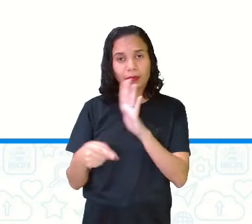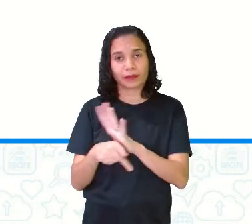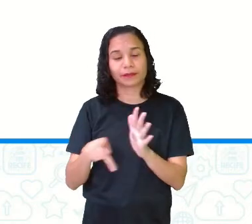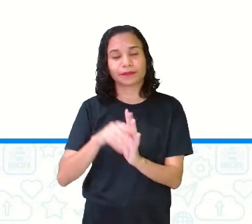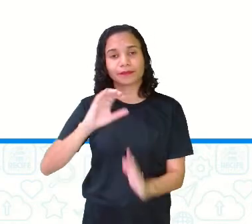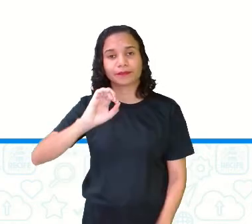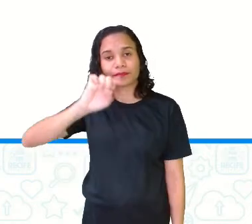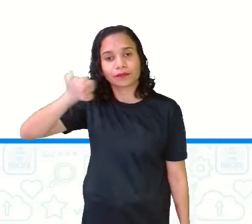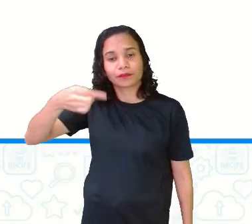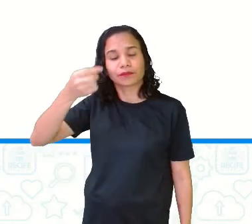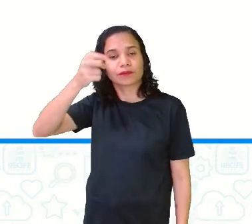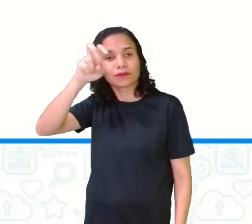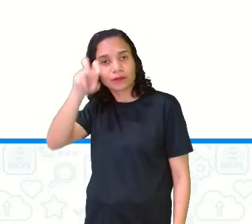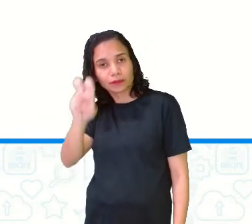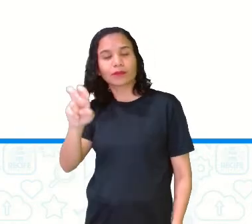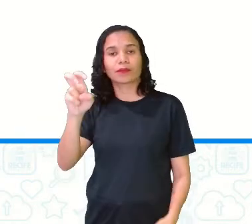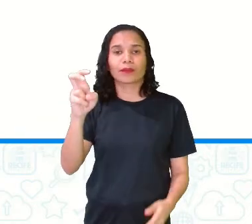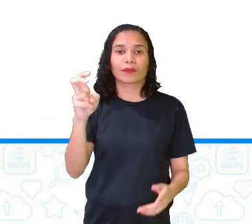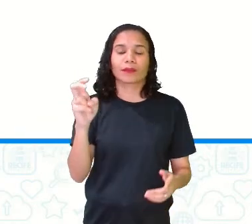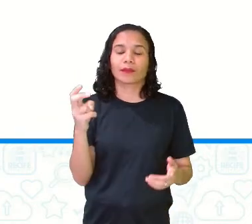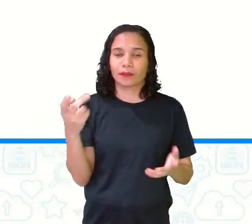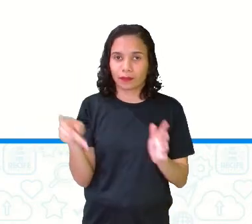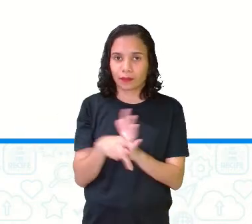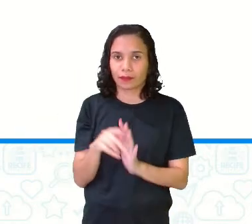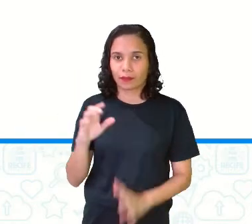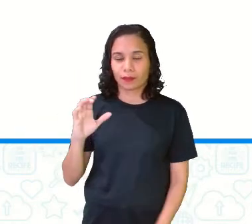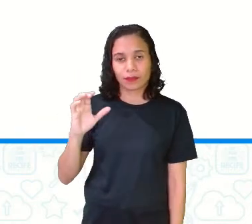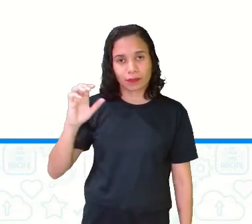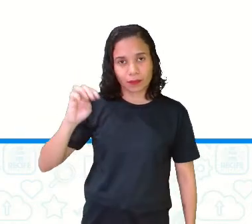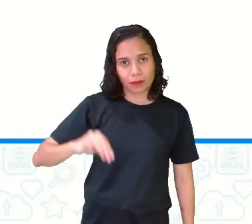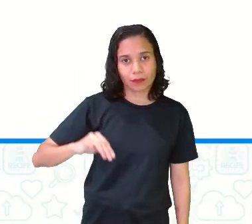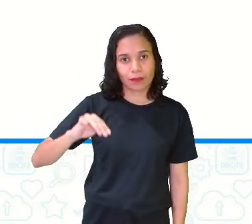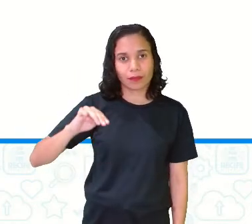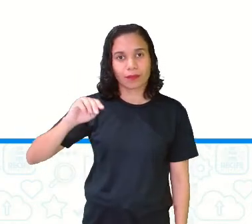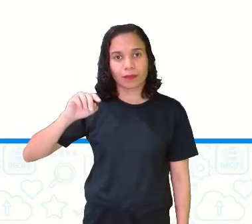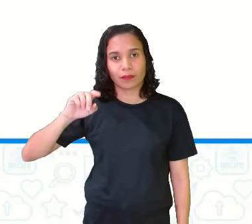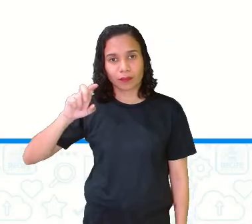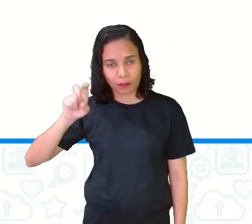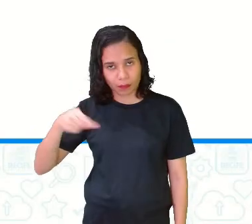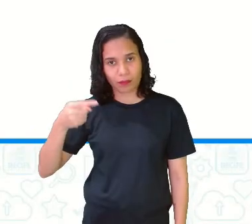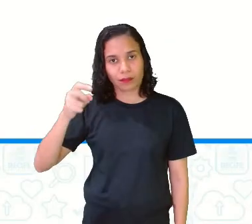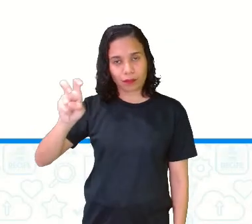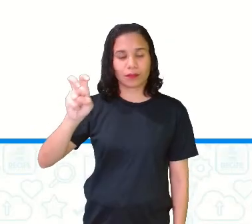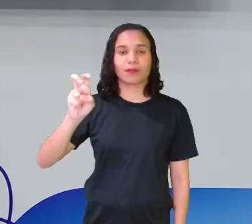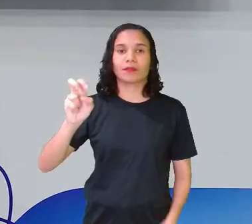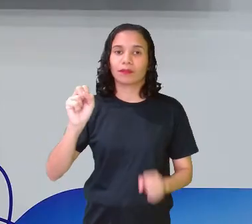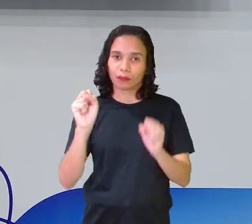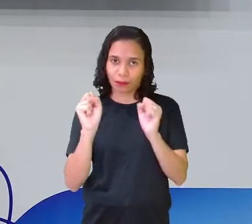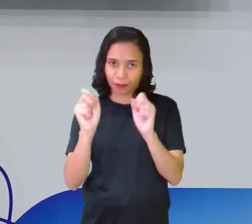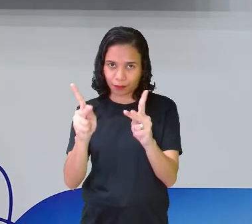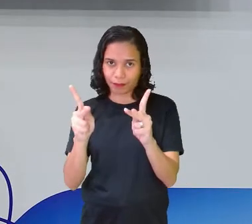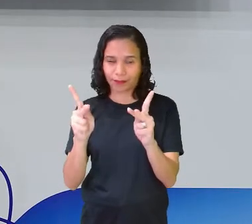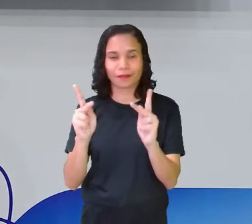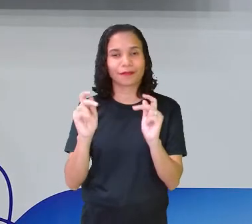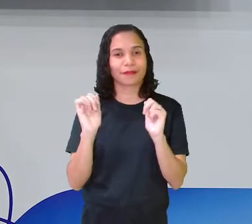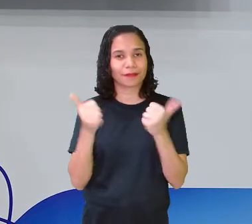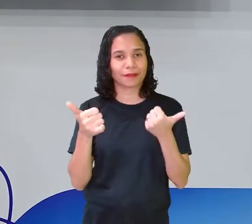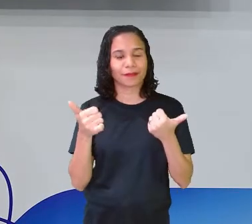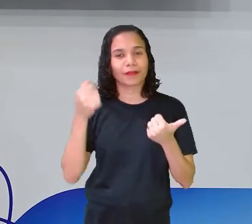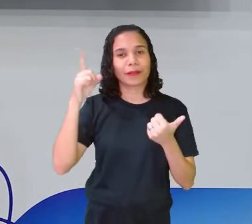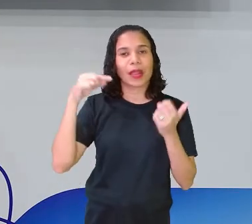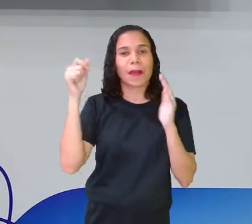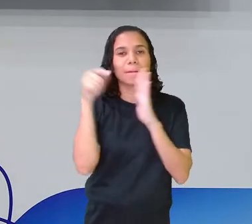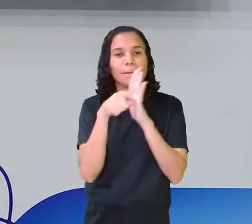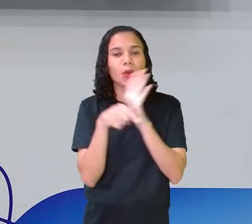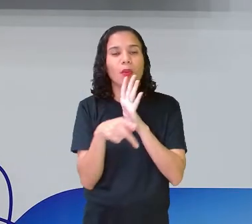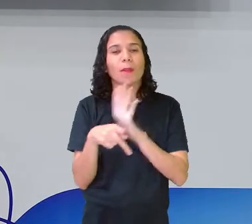esse triângulo meio, 5 centímetros quadrados e meio. Tranquilo até aí? Essa